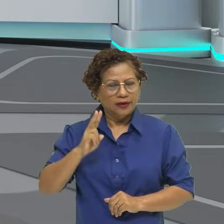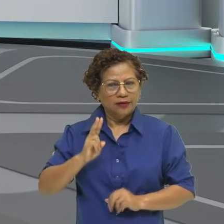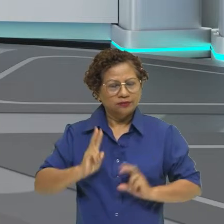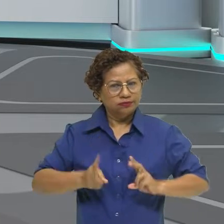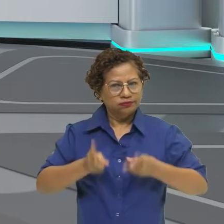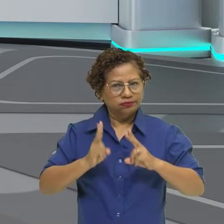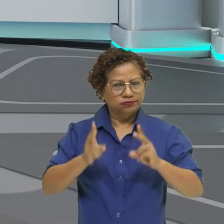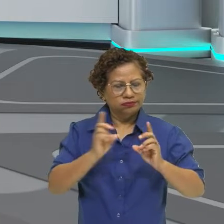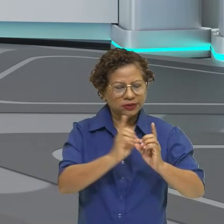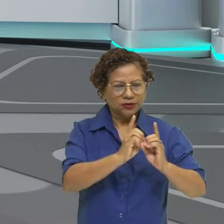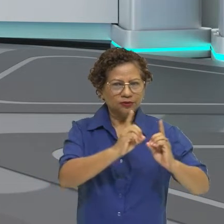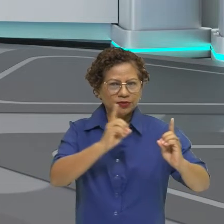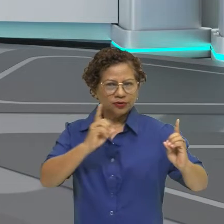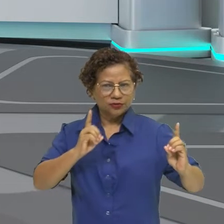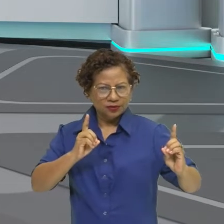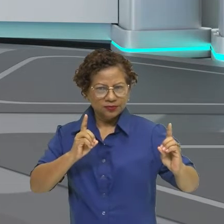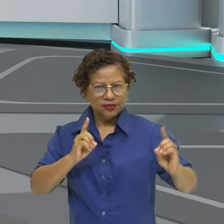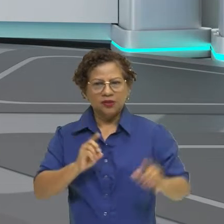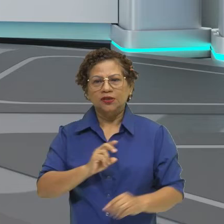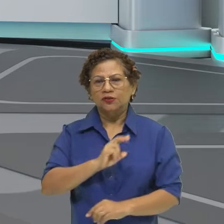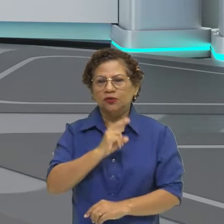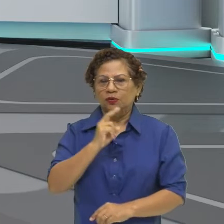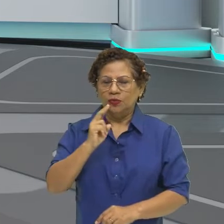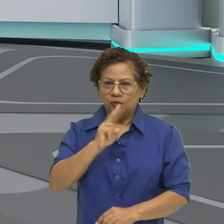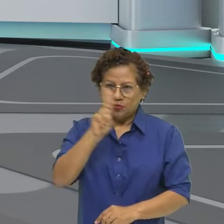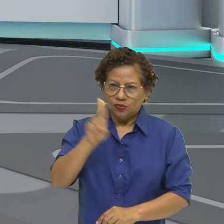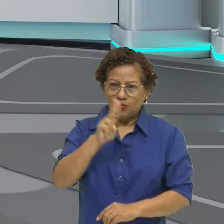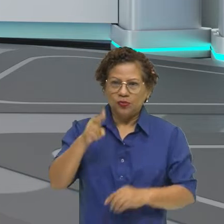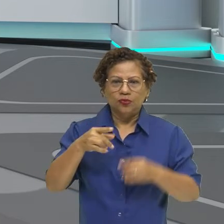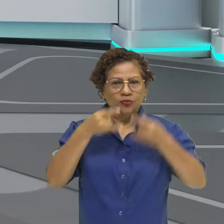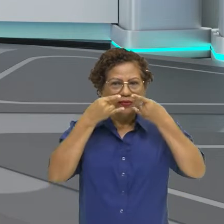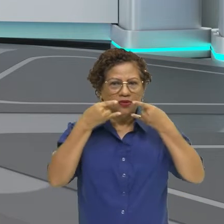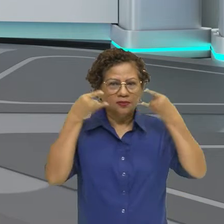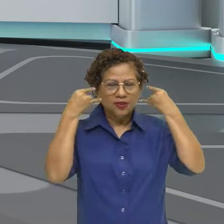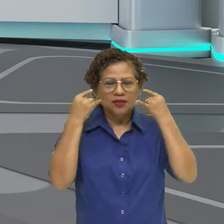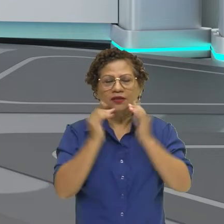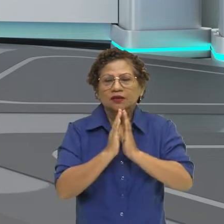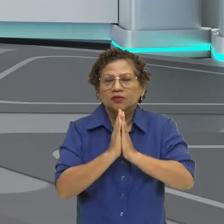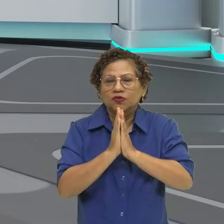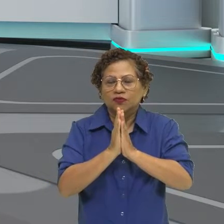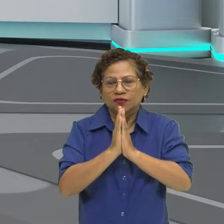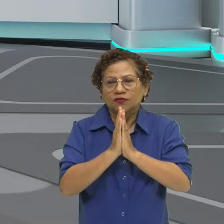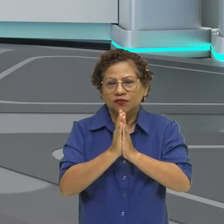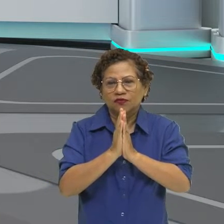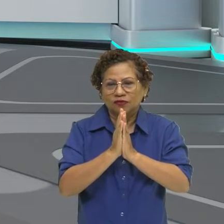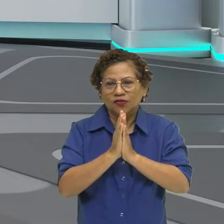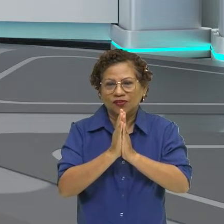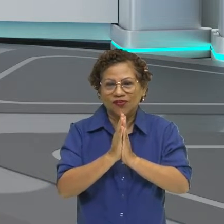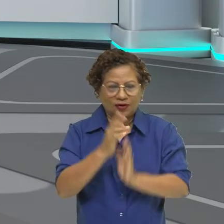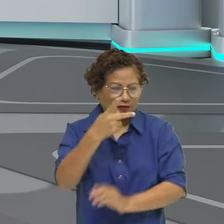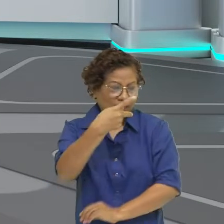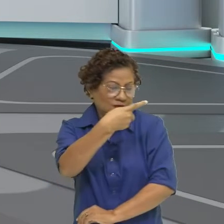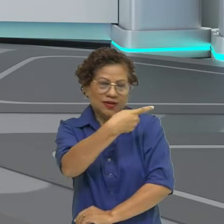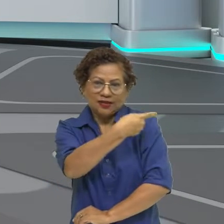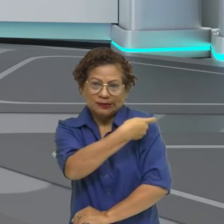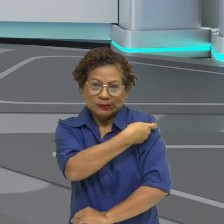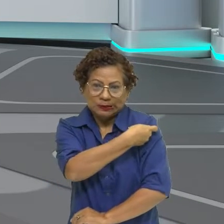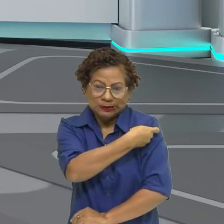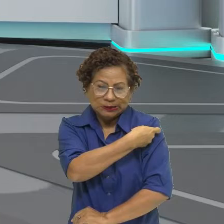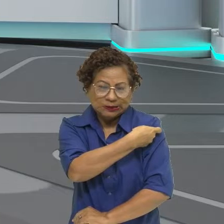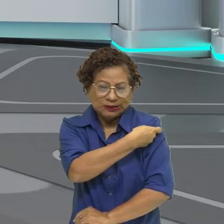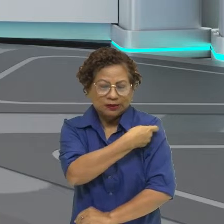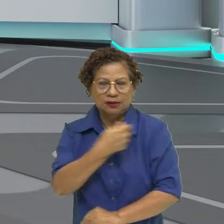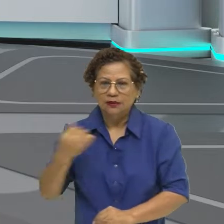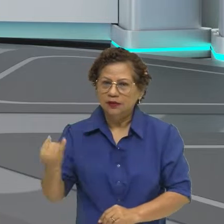de distanciamento, uso de máscara, por favor. E não esquecendo da vacina também, para termos sucesso nesse ano, não é